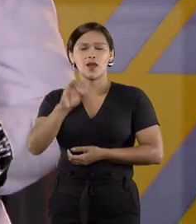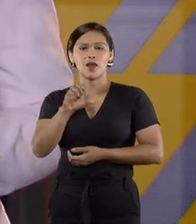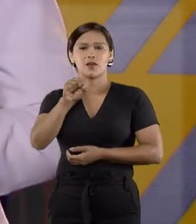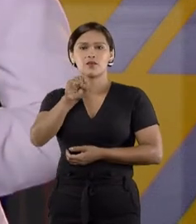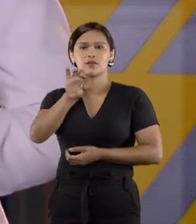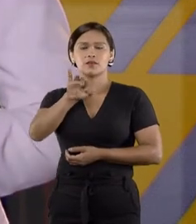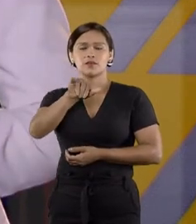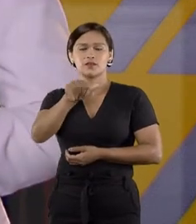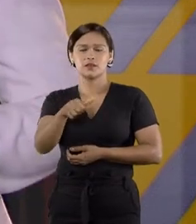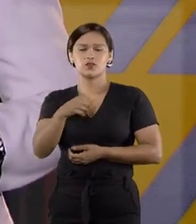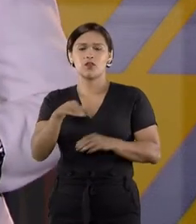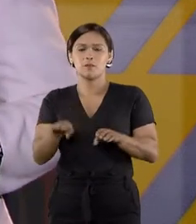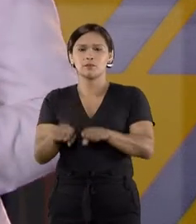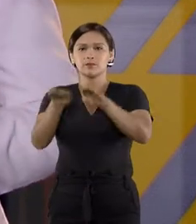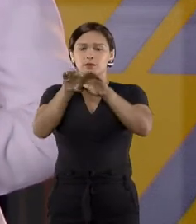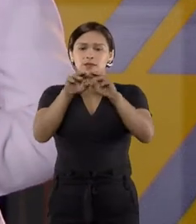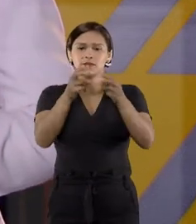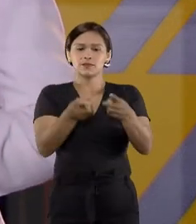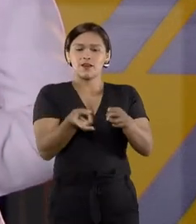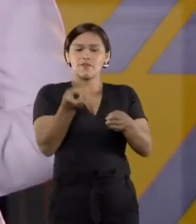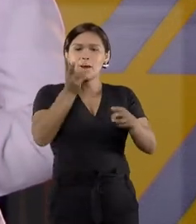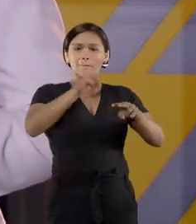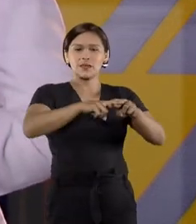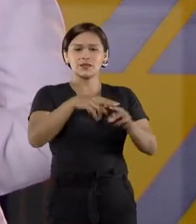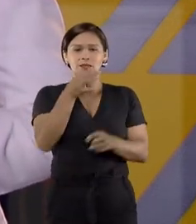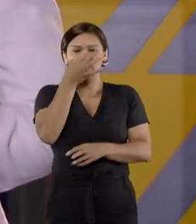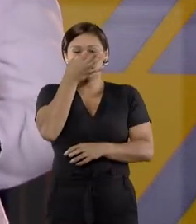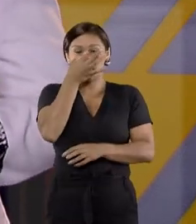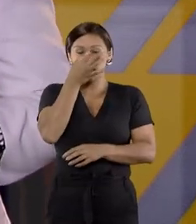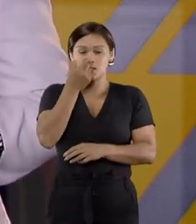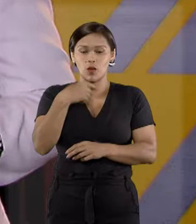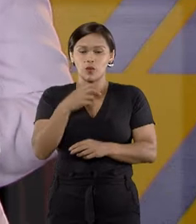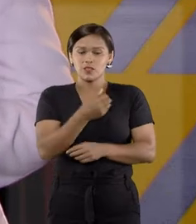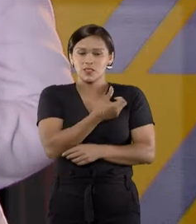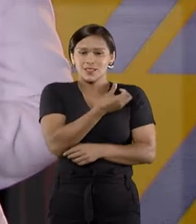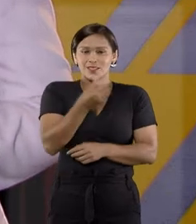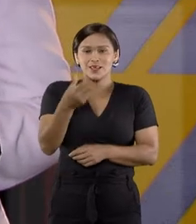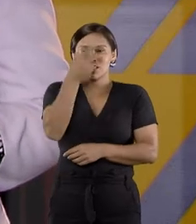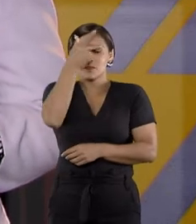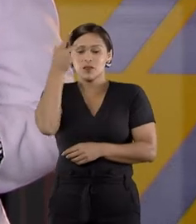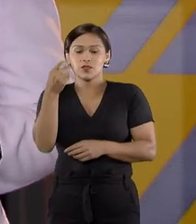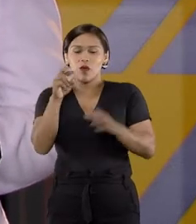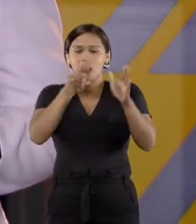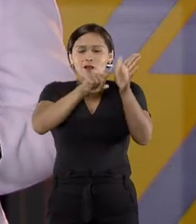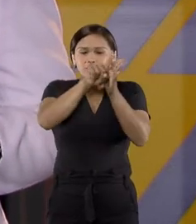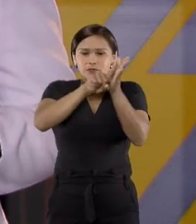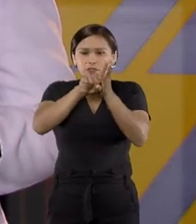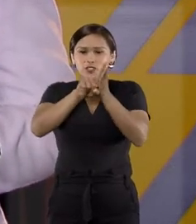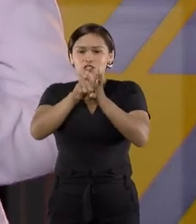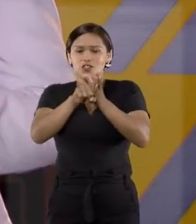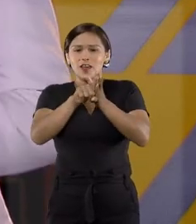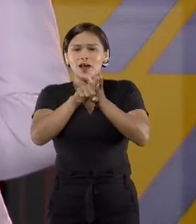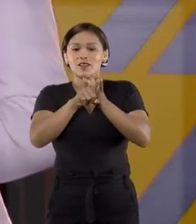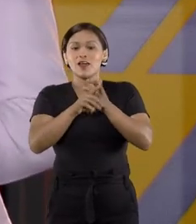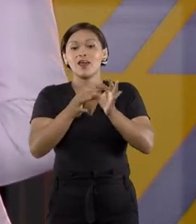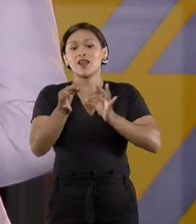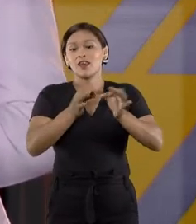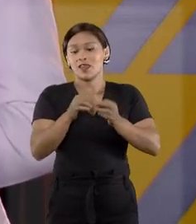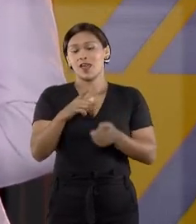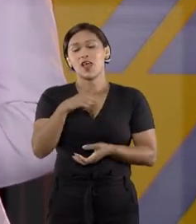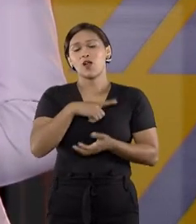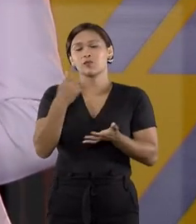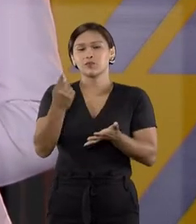lá. O Superior Tribunal de Justiça manteve a prisão preventiva do pastor Everaldo e de outras 6 pessoas investigadas em operações que